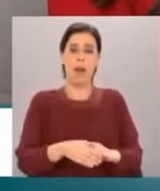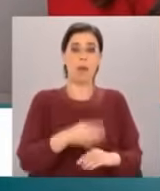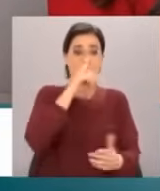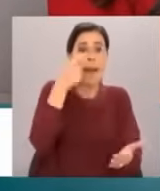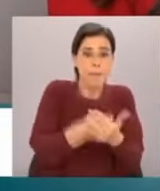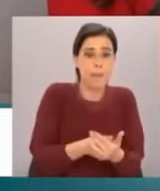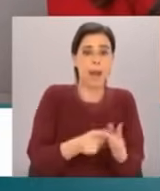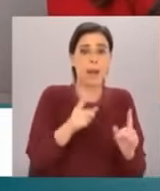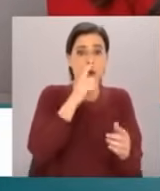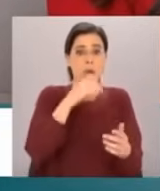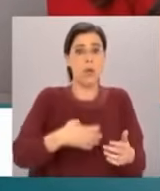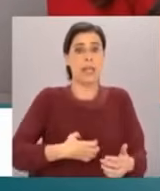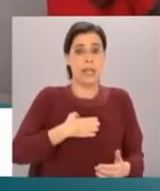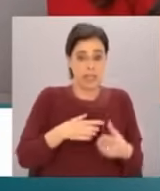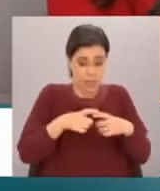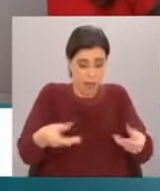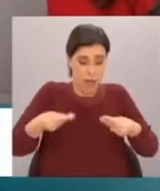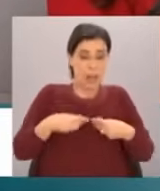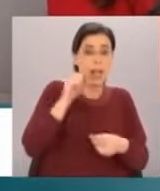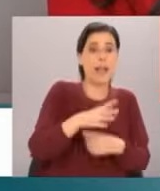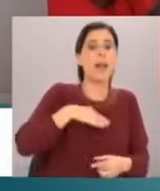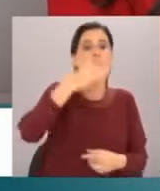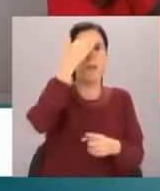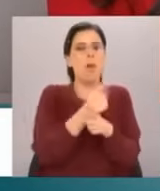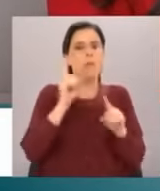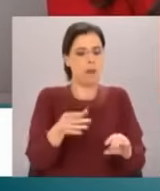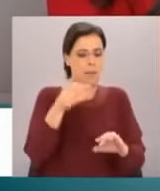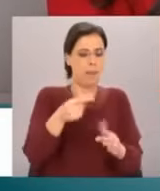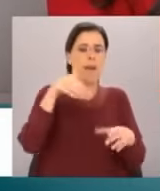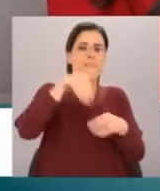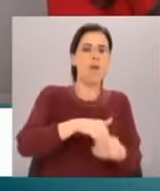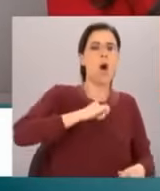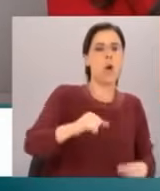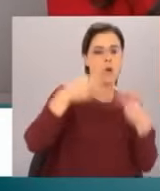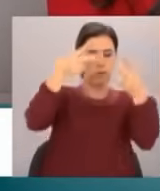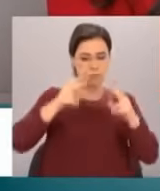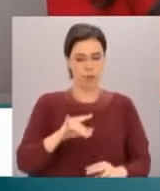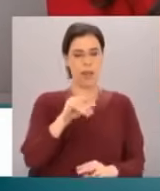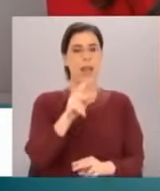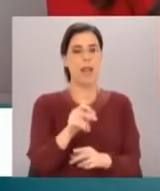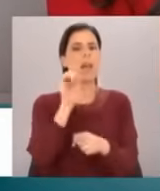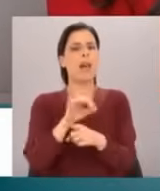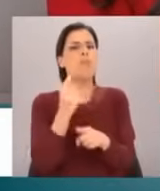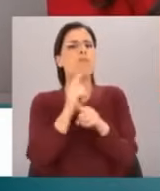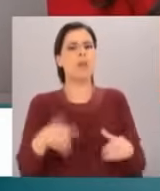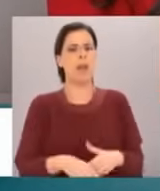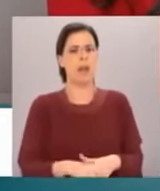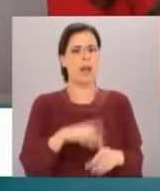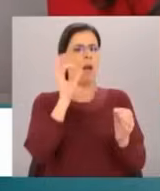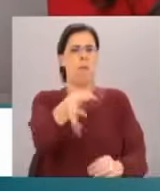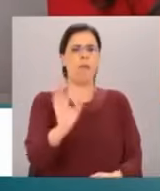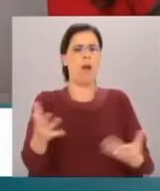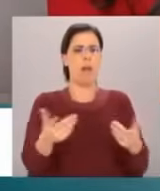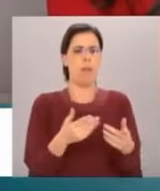nada eles que pagam os por cento e o fato de eletricidade o que querem saber o que é que o pano tua contra o a descida do Iva na electricidade que quer dizer não vale a pena